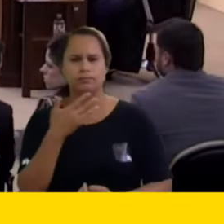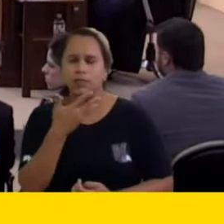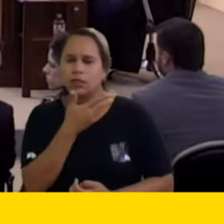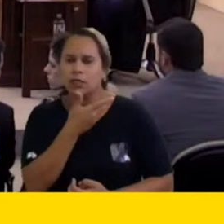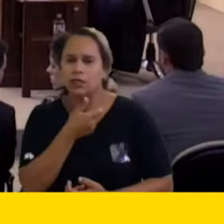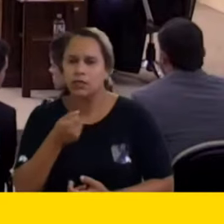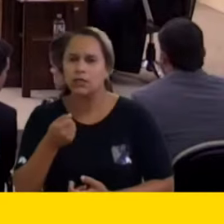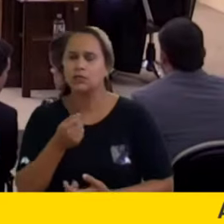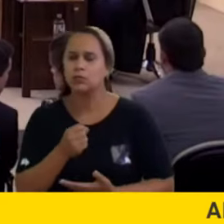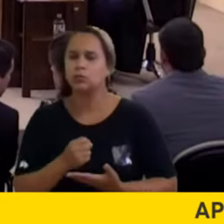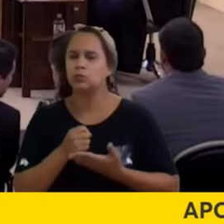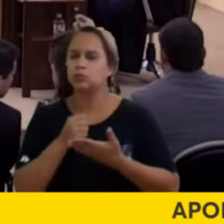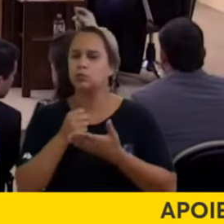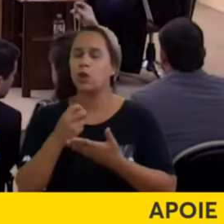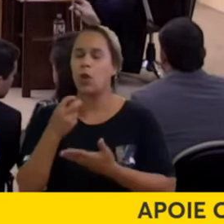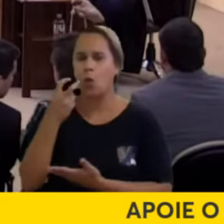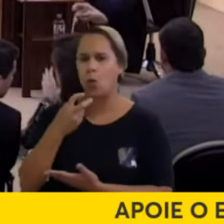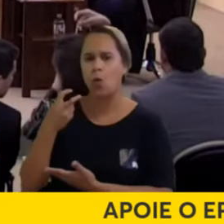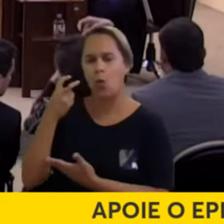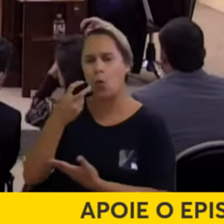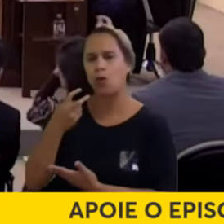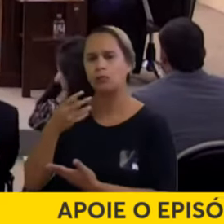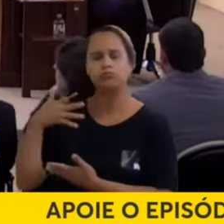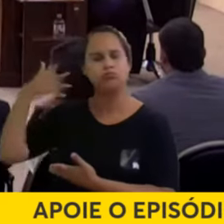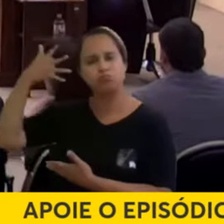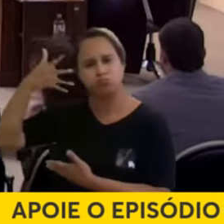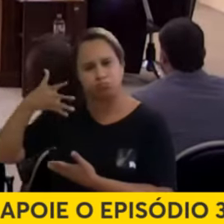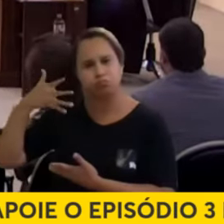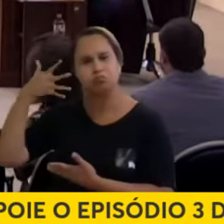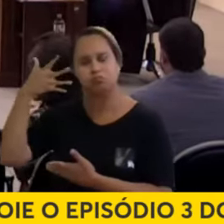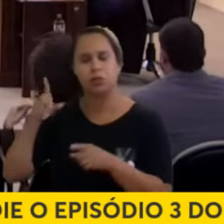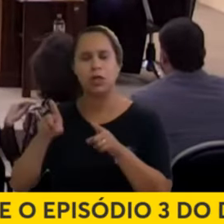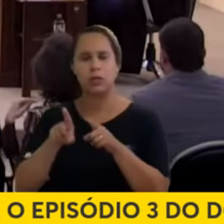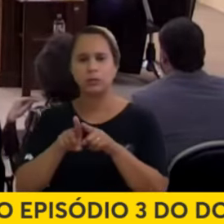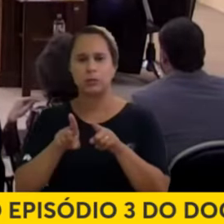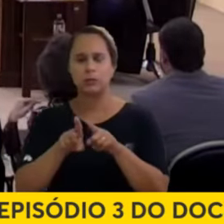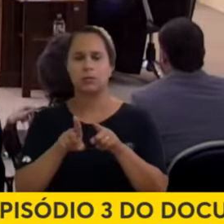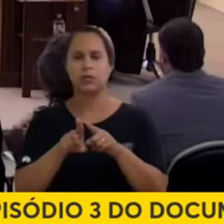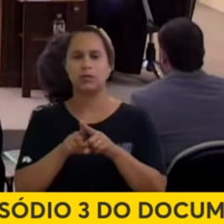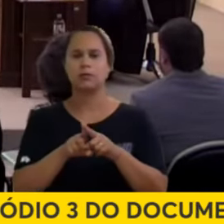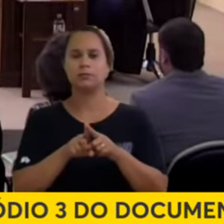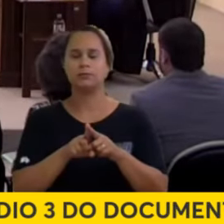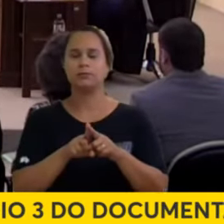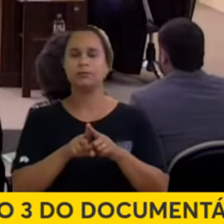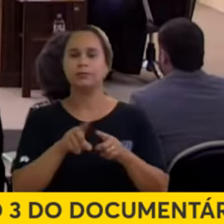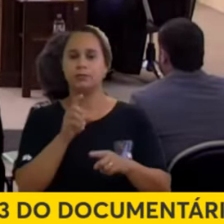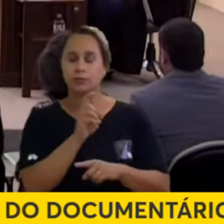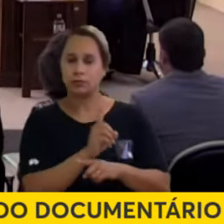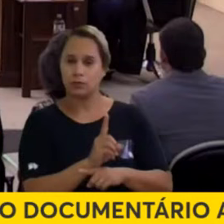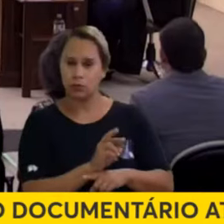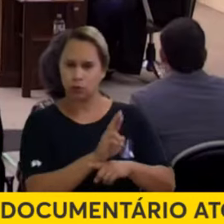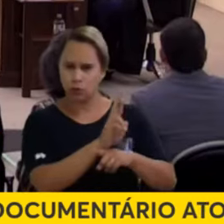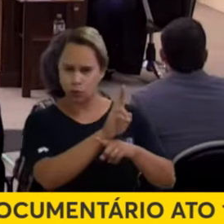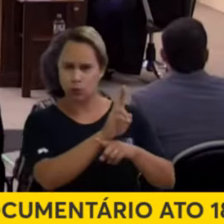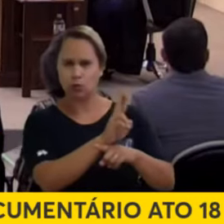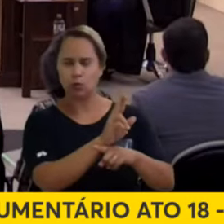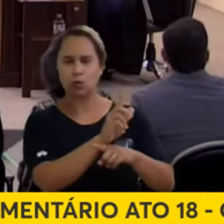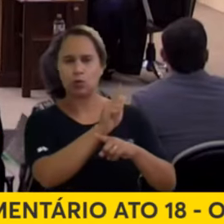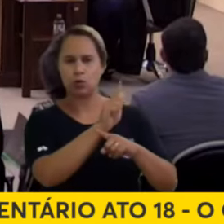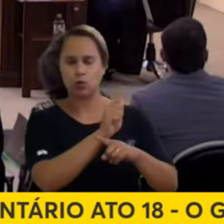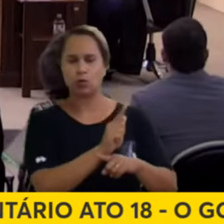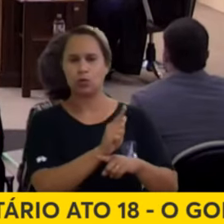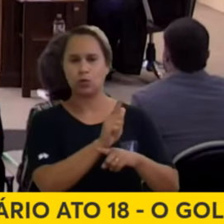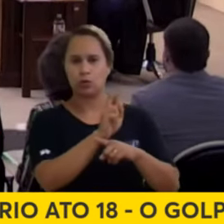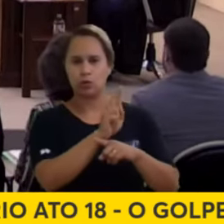cristaldi Dr Luiz pinini Dr Gustavo Guedes Dr Cássio